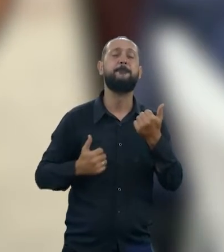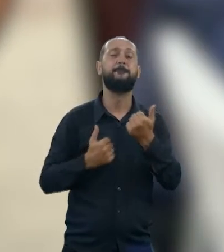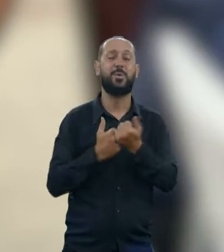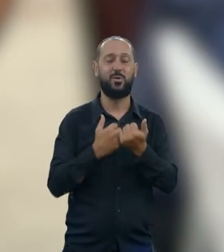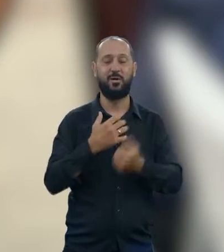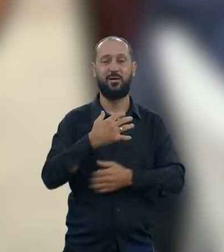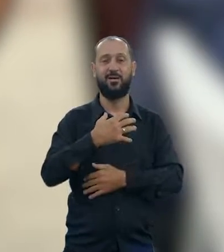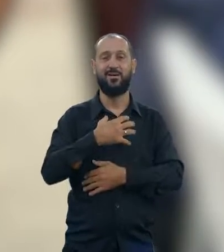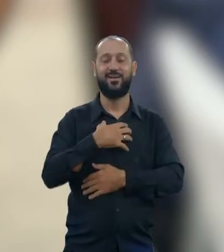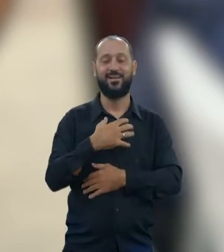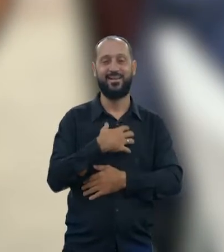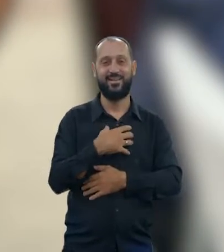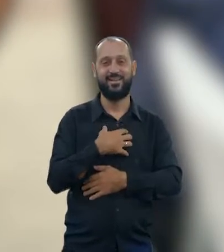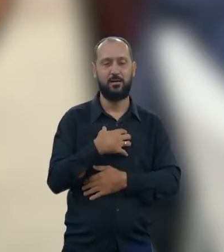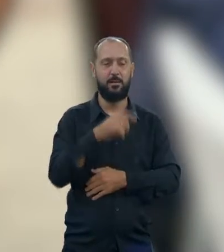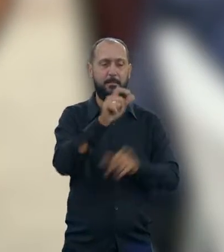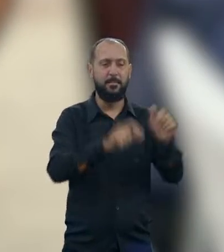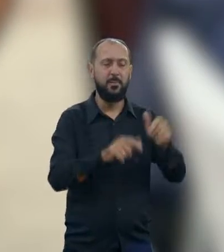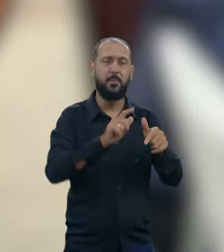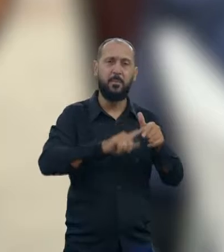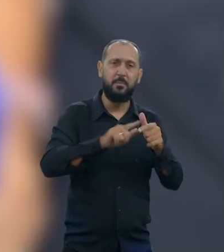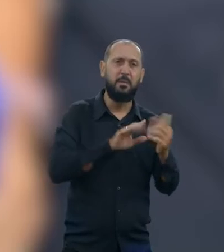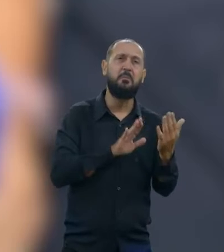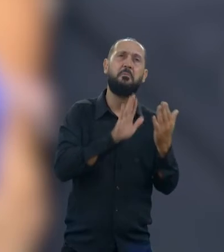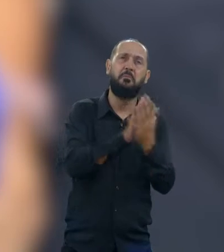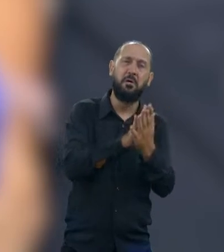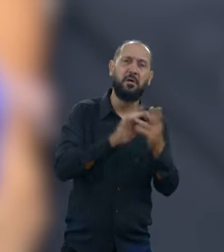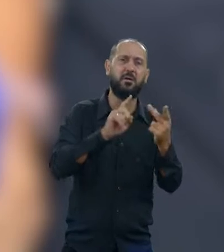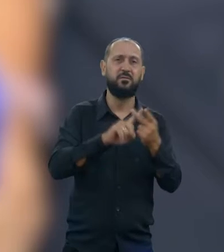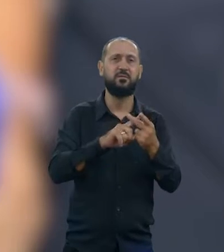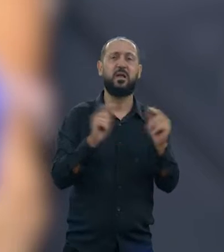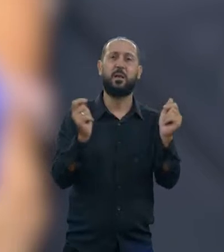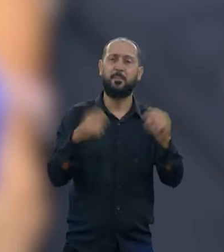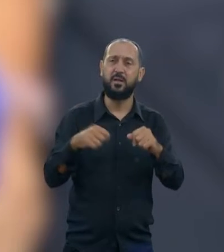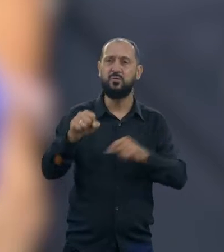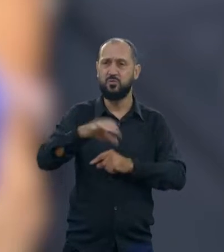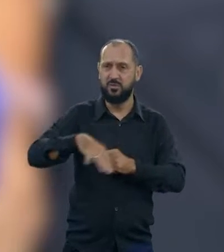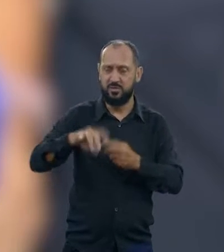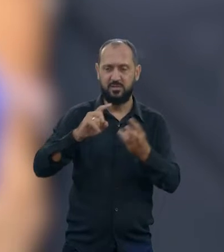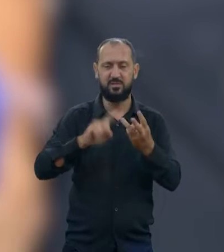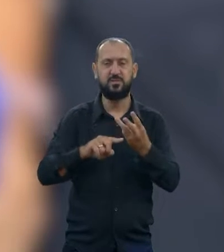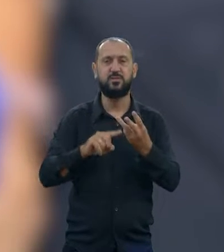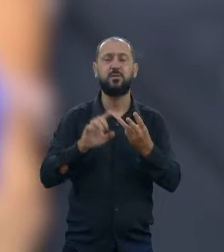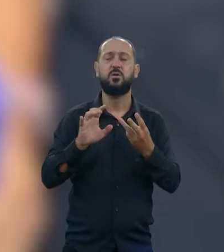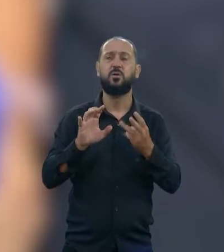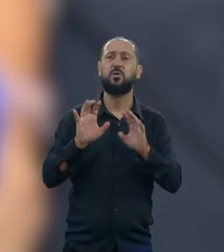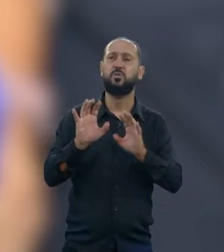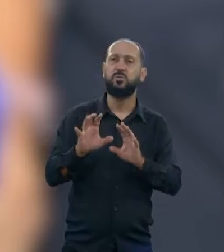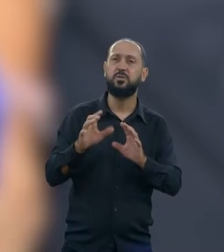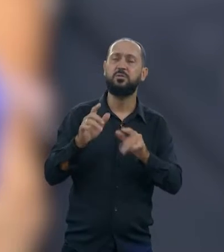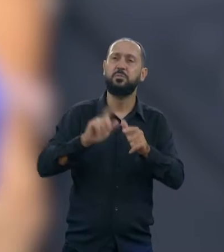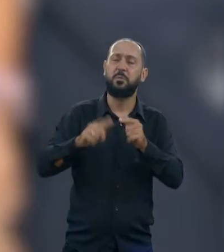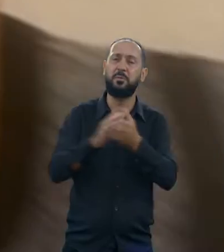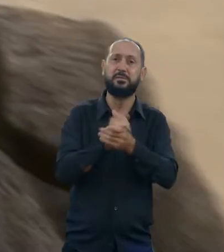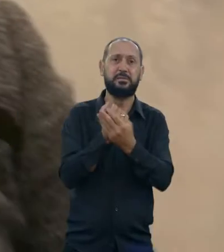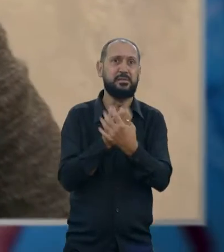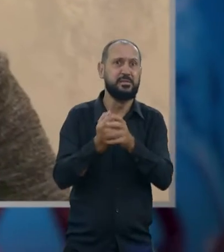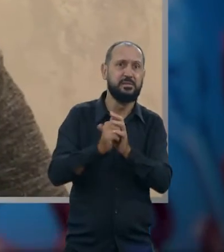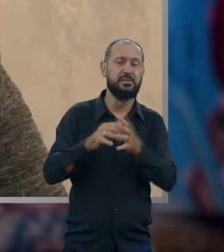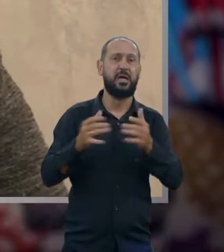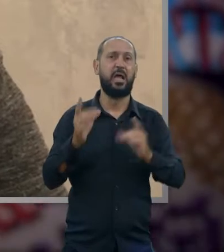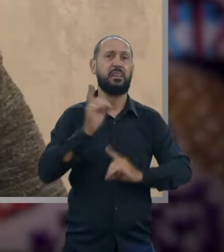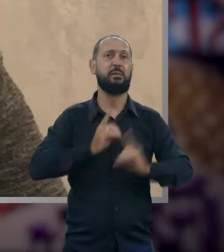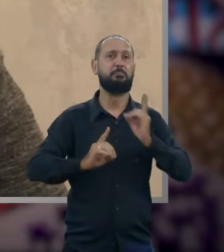manejo de questões específicas como enfrentamento, habilidades sociais, manejo de sintomas de ansiedade,